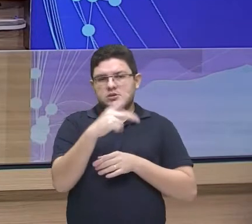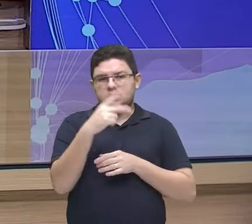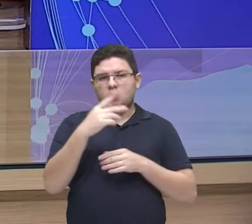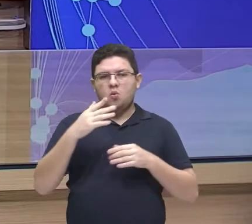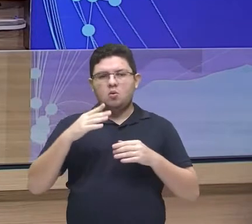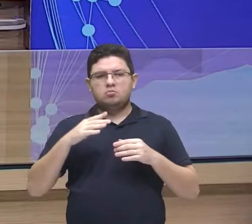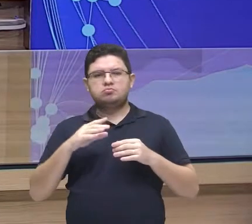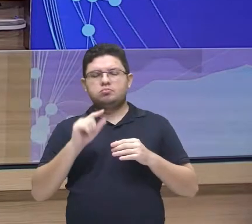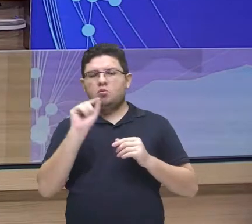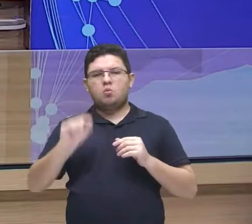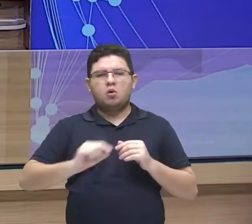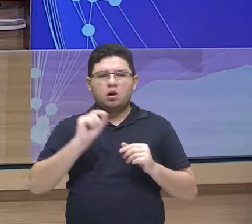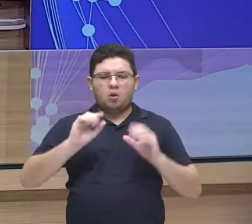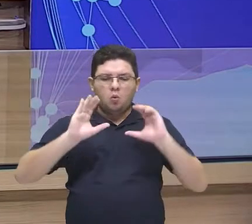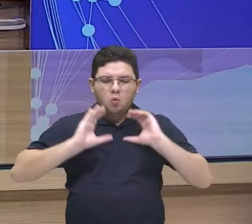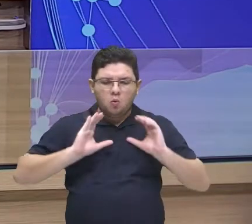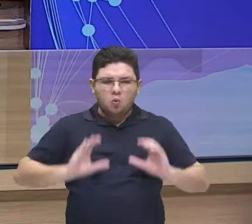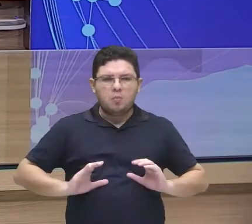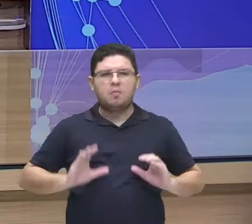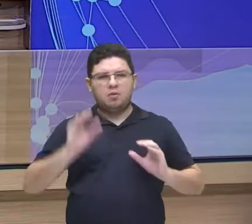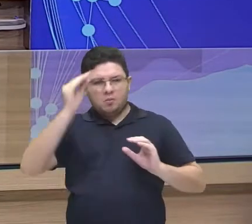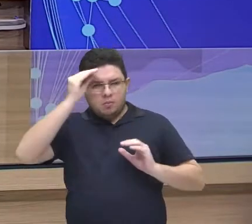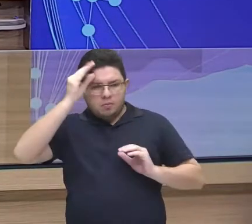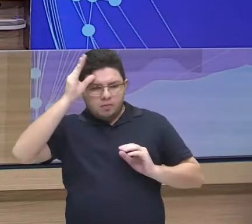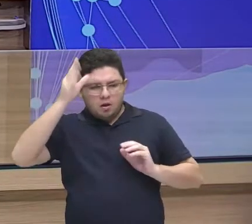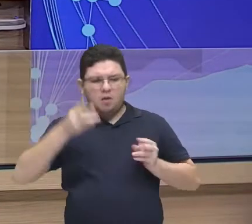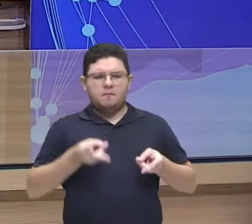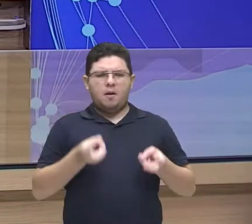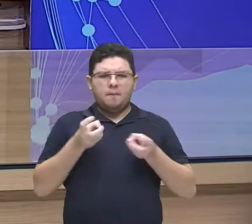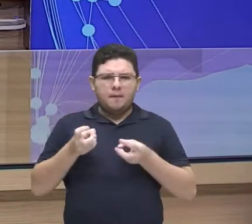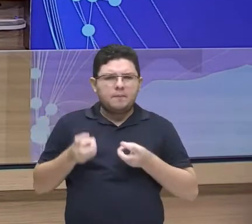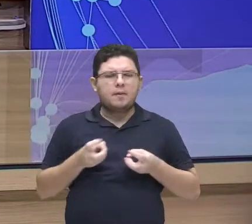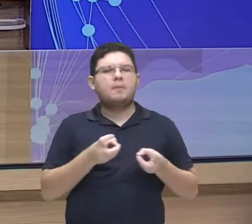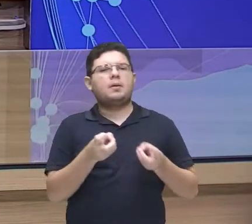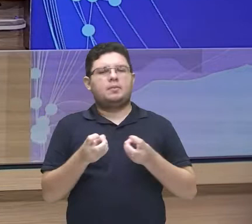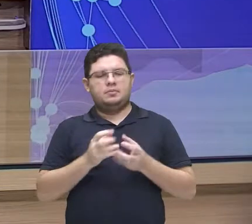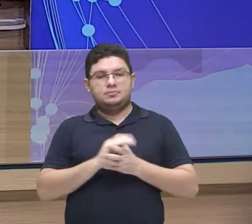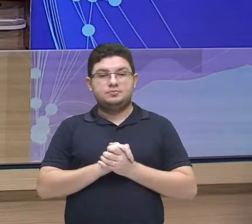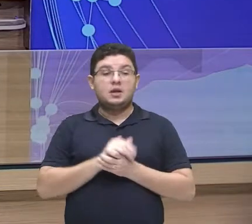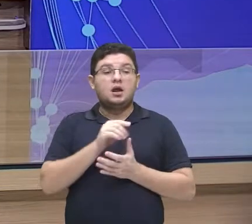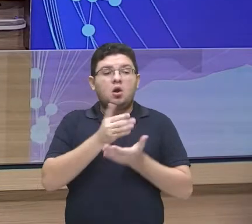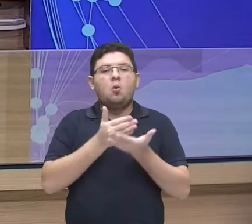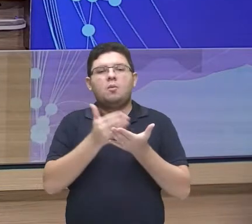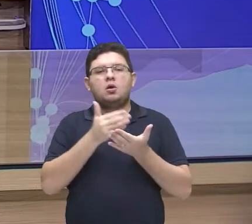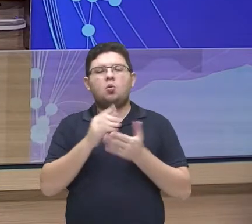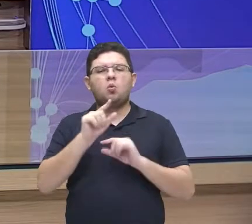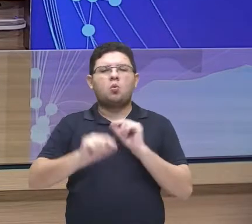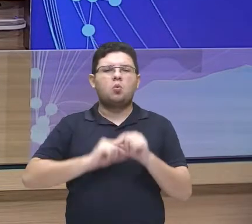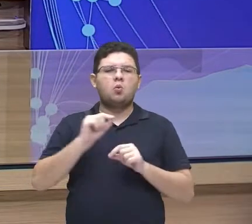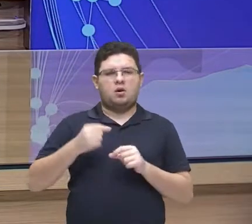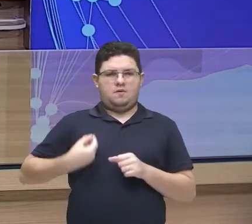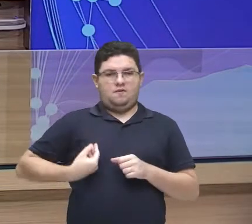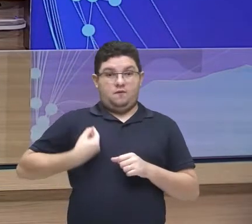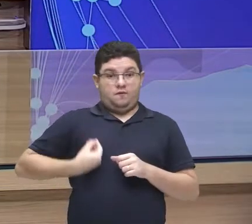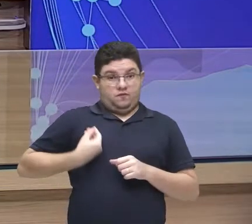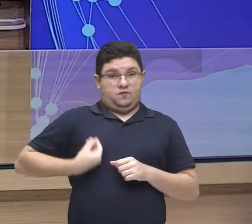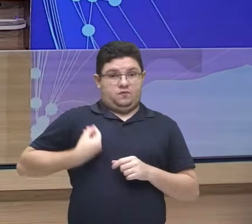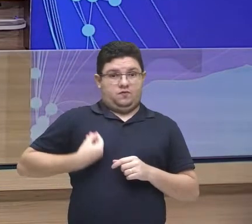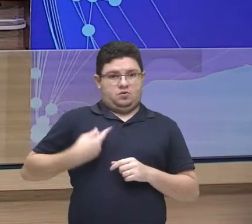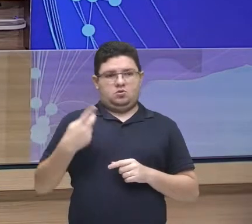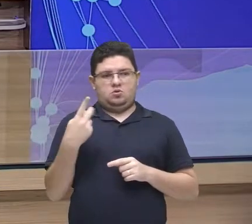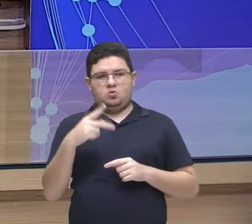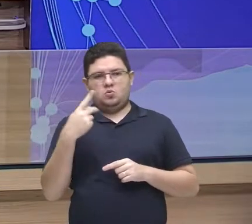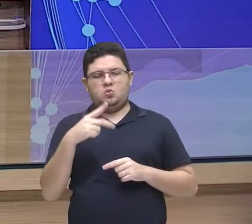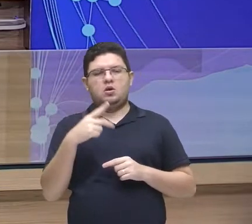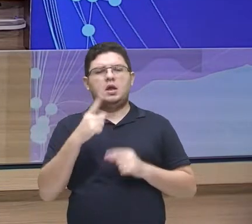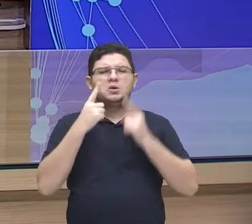depois dessa primeira fase que ele está simplesmente sobrevivendo, né? Ele está quietinho, então ele chora,